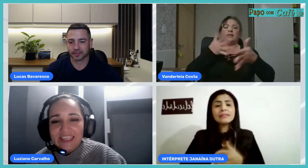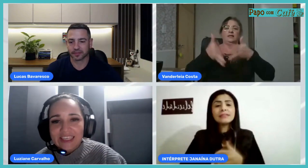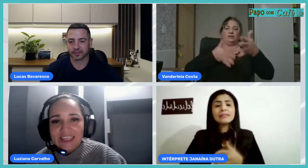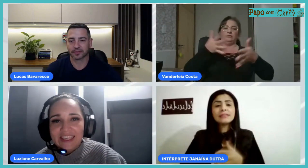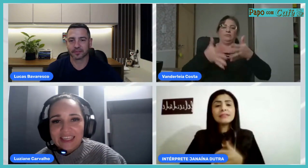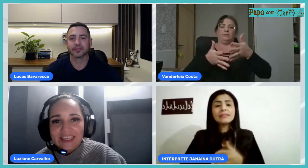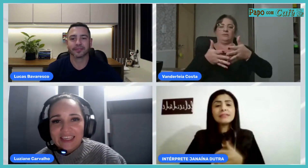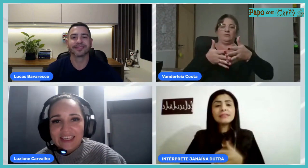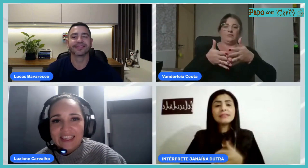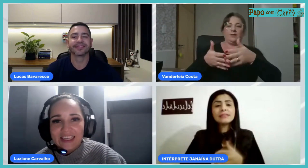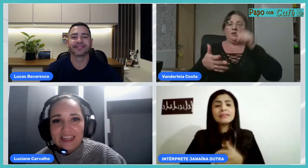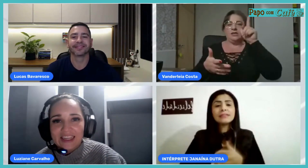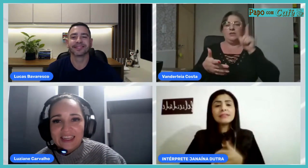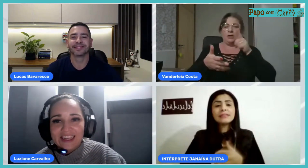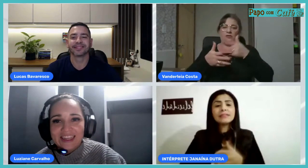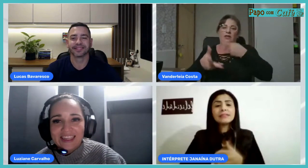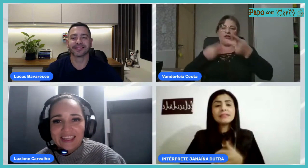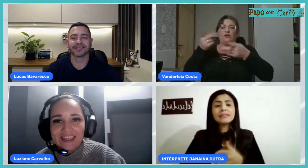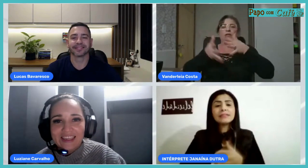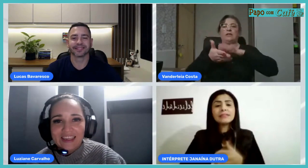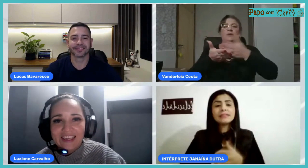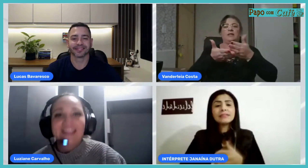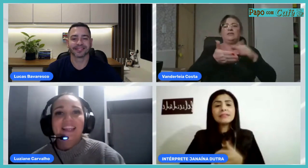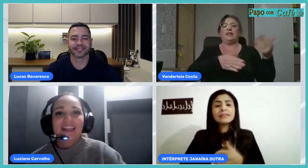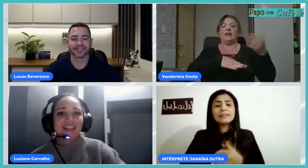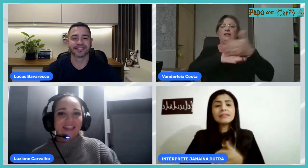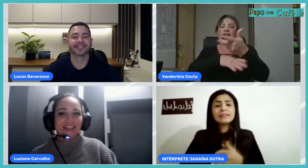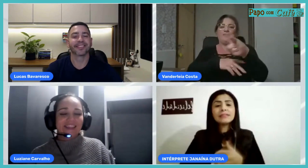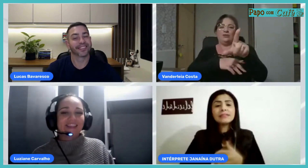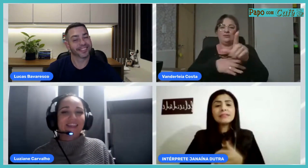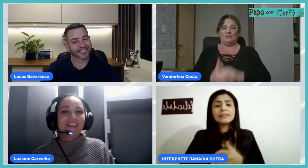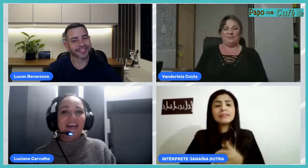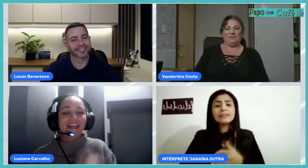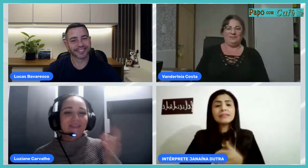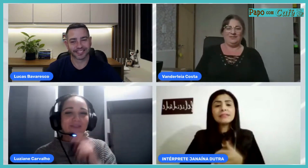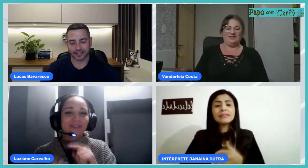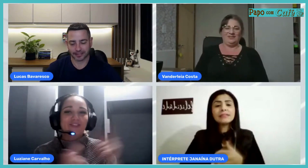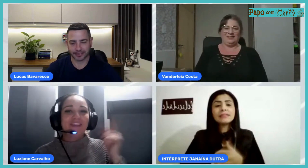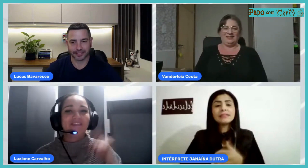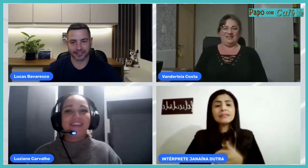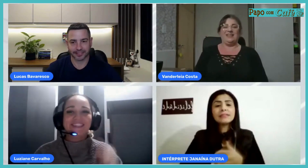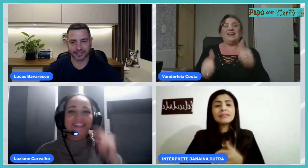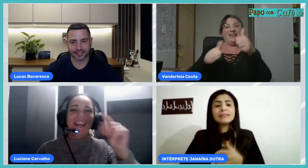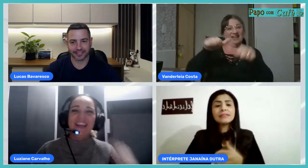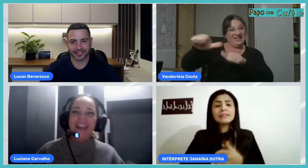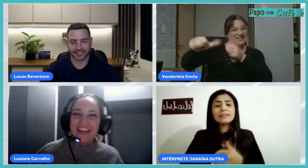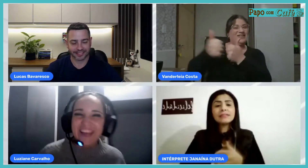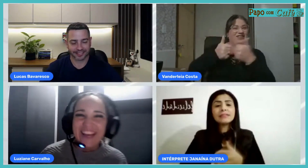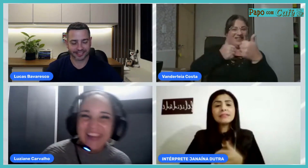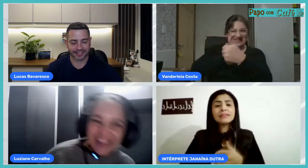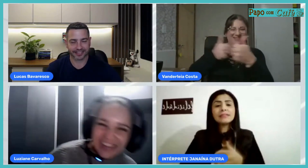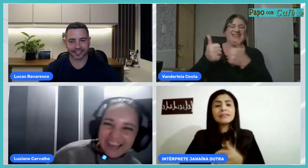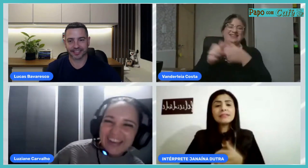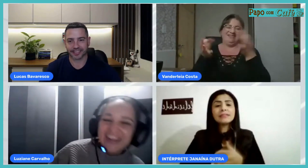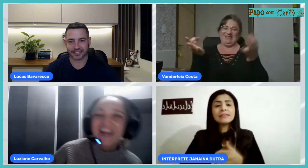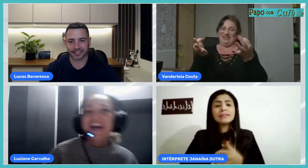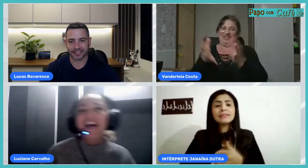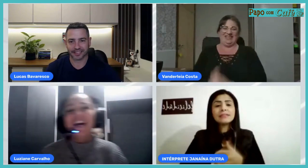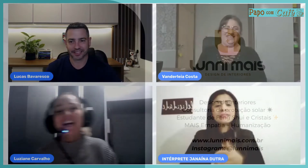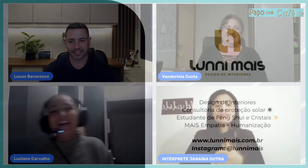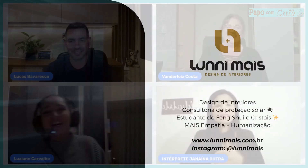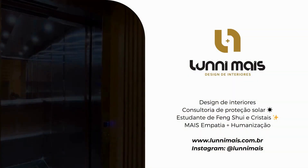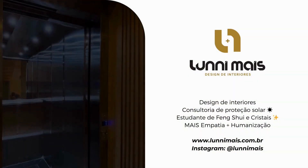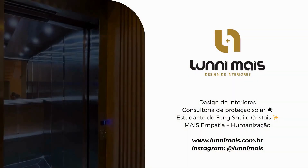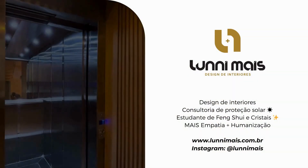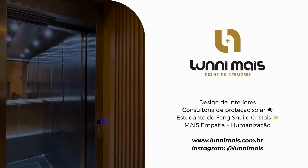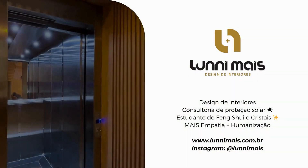Vou interpretando. Luziane pode ir falando que eu vou interpretando até ela entrar de novo. Tá, aí depois a gente reveza. Isso, tá.